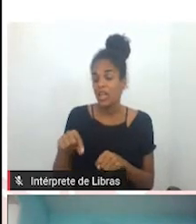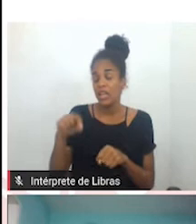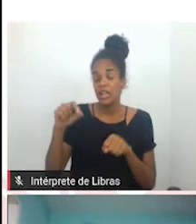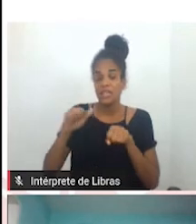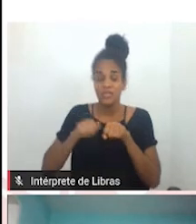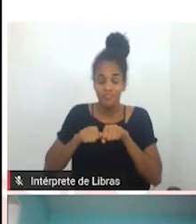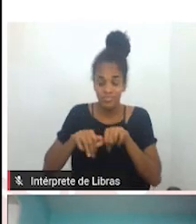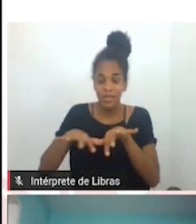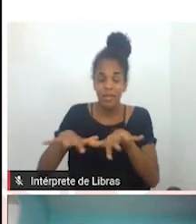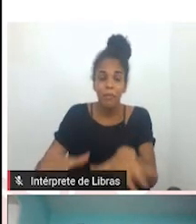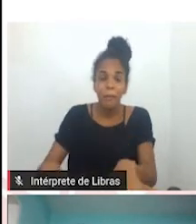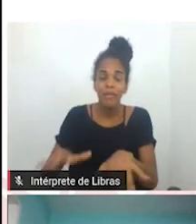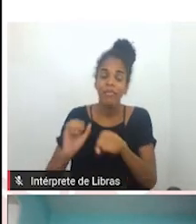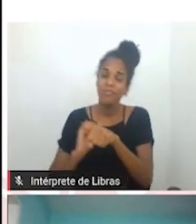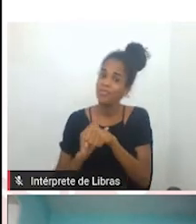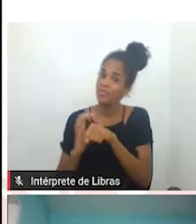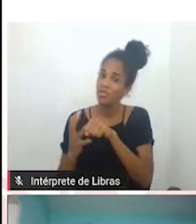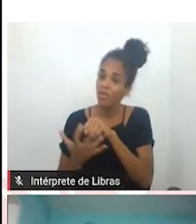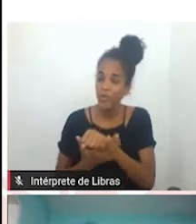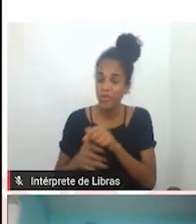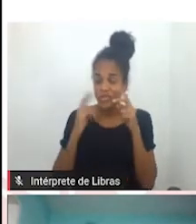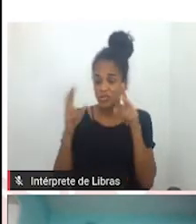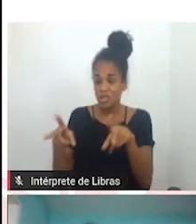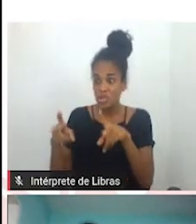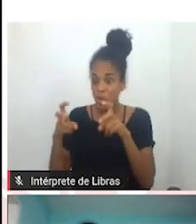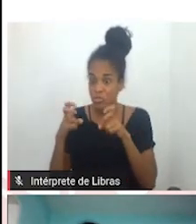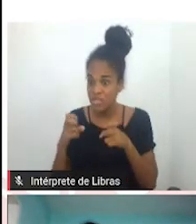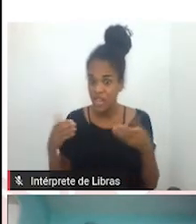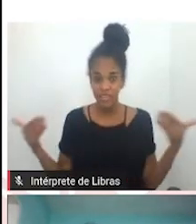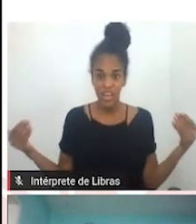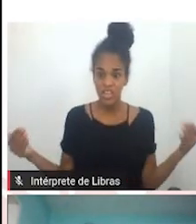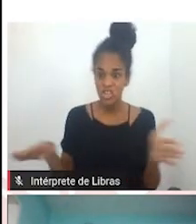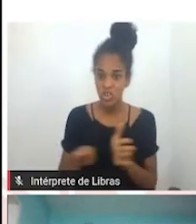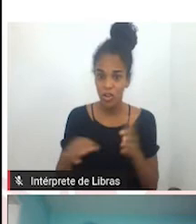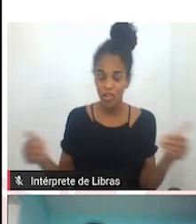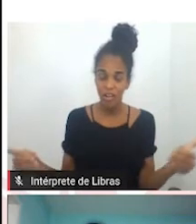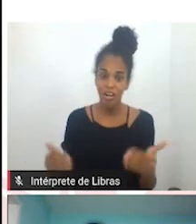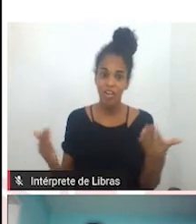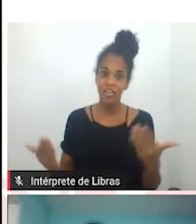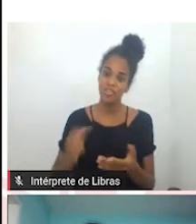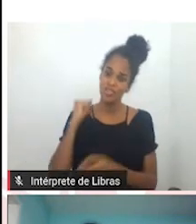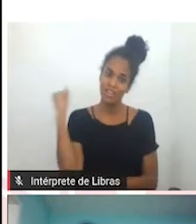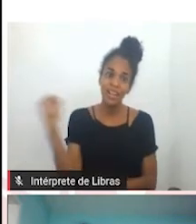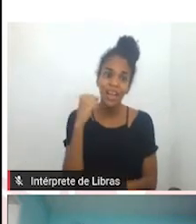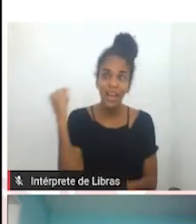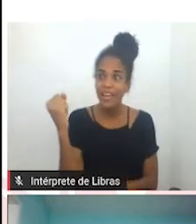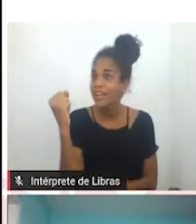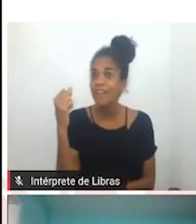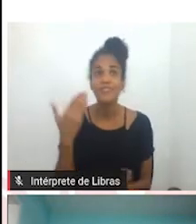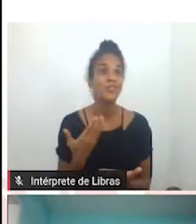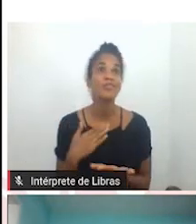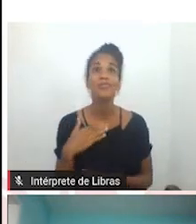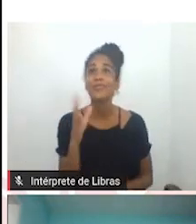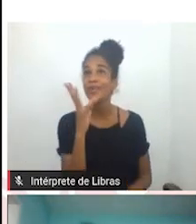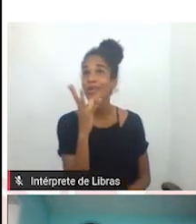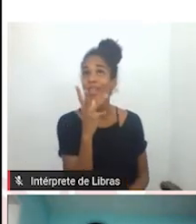gente vivenciou, que muitas pessoas estavam ficando graves, a gente não teve tempo de ficar esperando os estudos todos saírem para